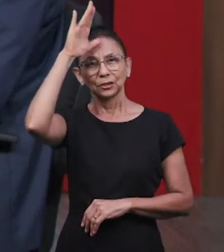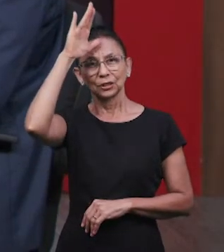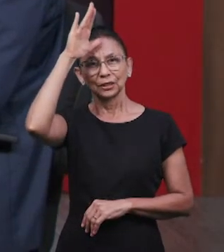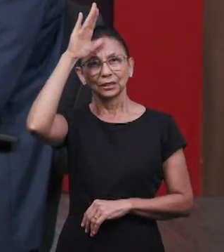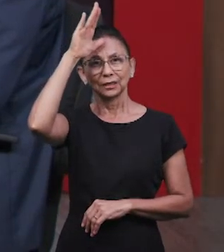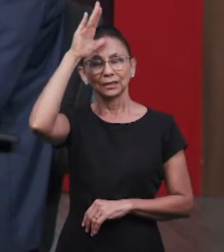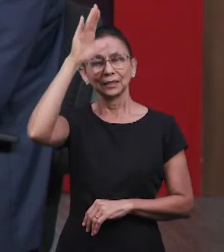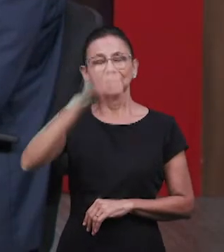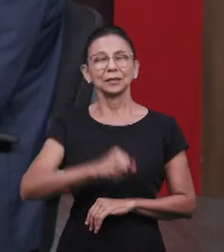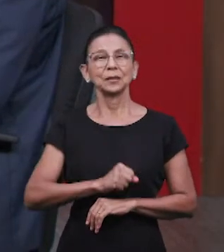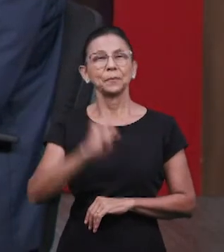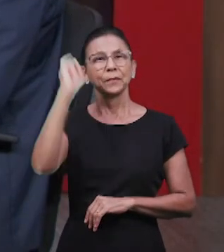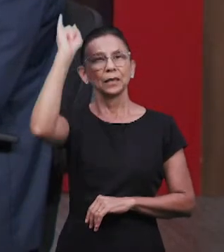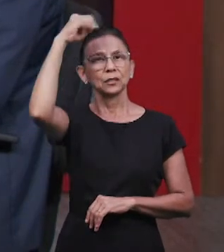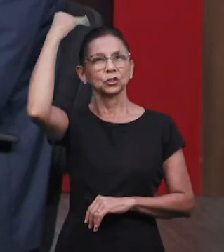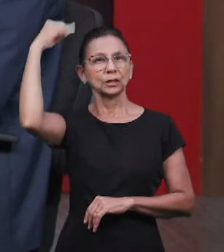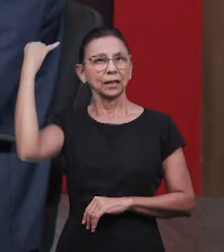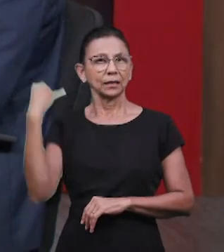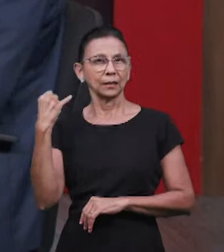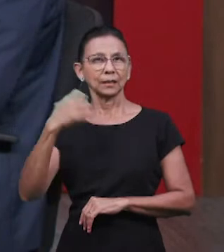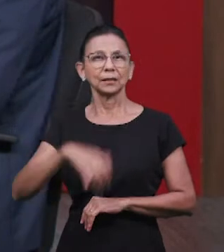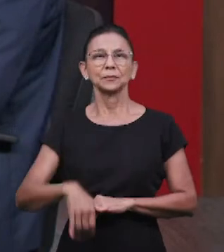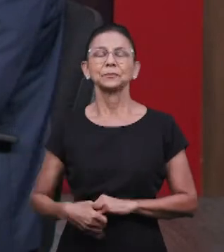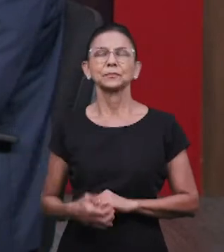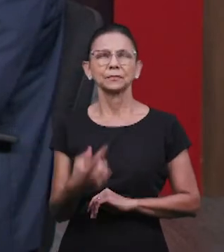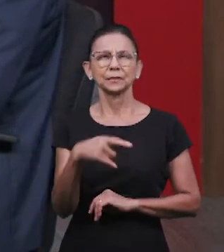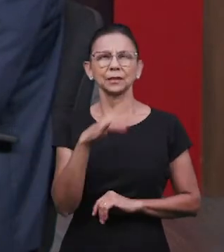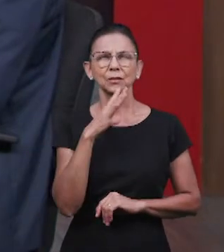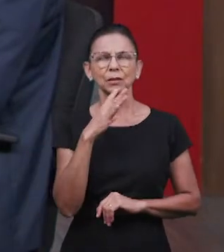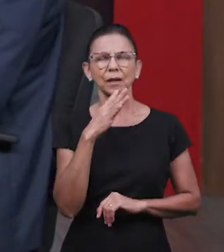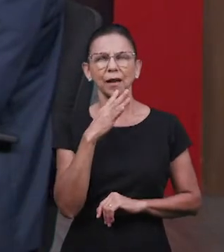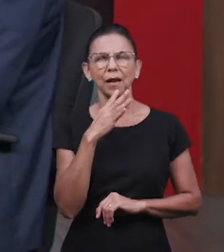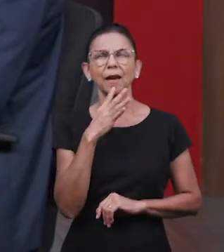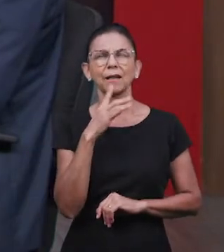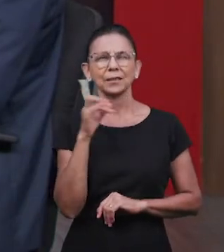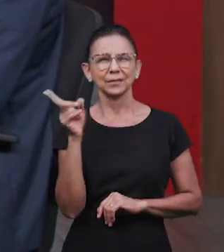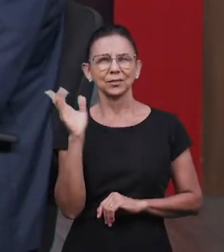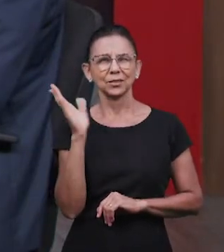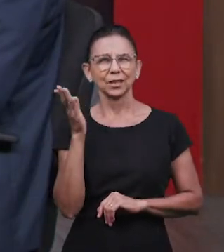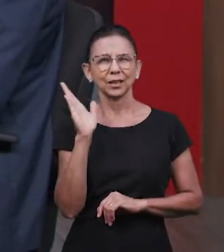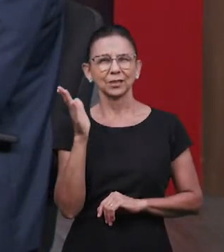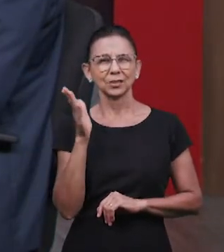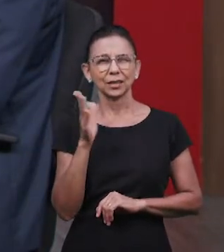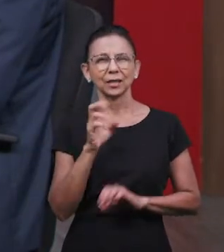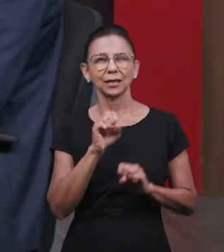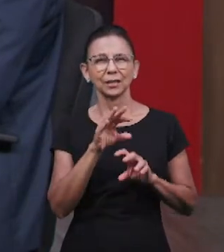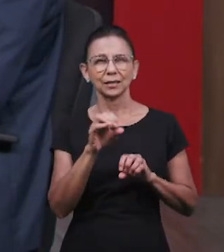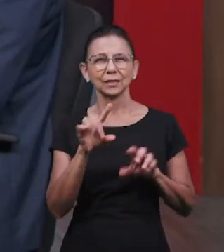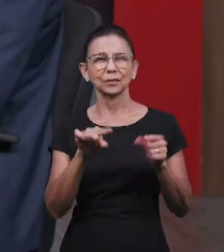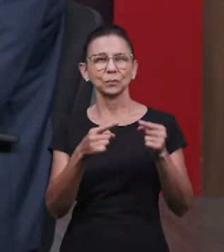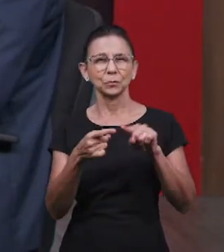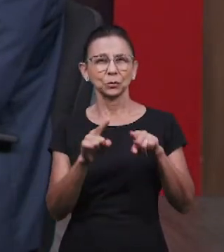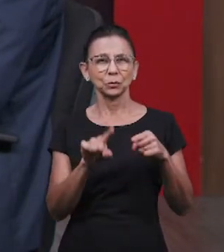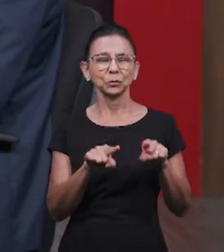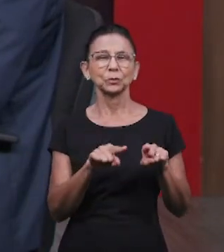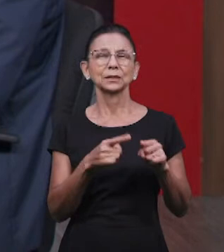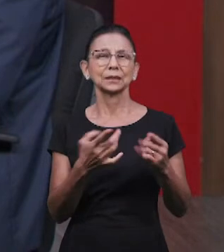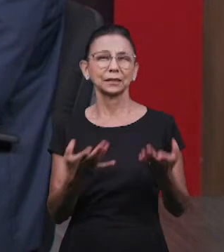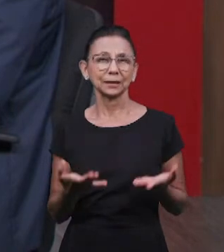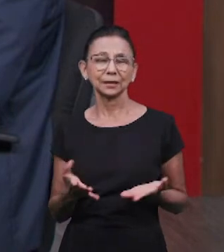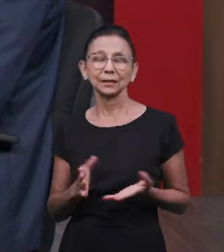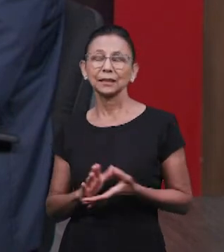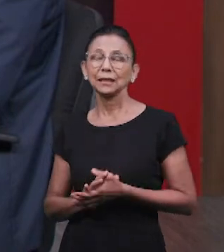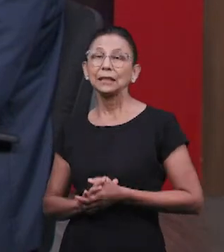já conhece, e que, aliás, você conhece a tia Janaína das aulas, né, de instrumentos musicais e tal, mas esse trabalho que ela faz já é